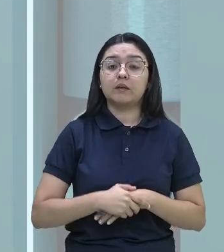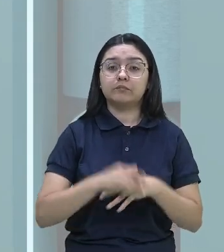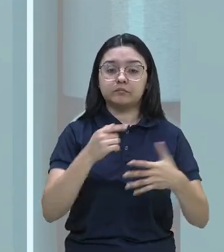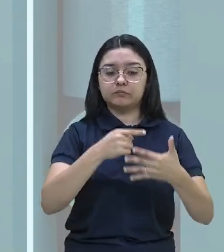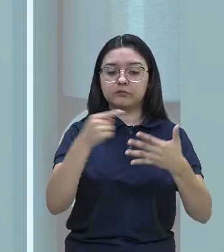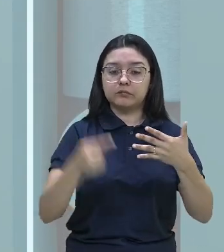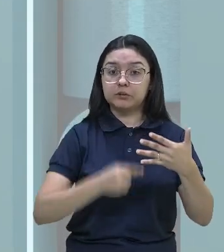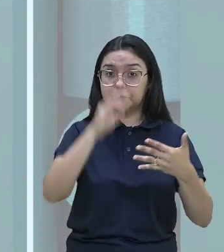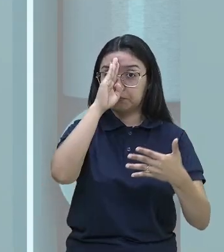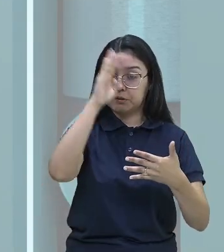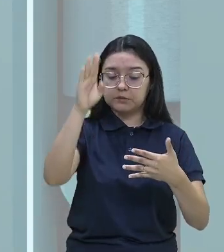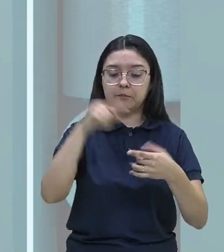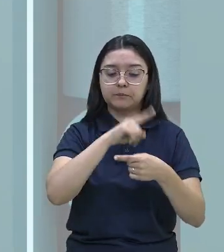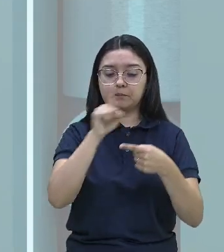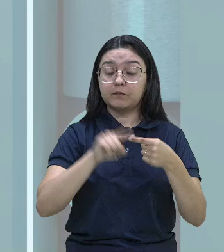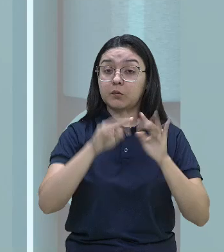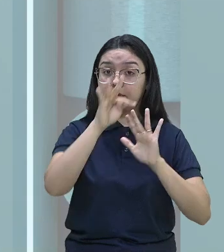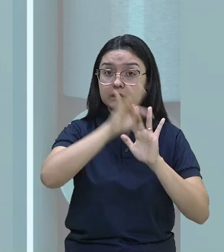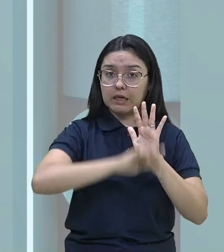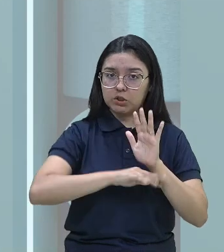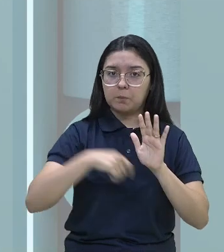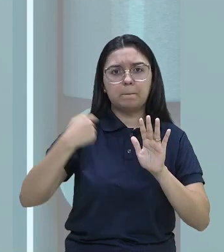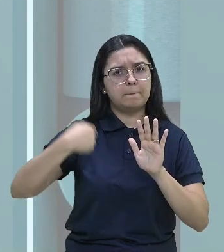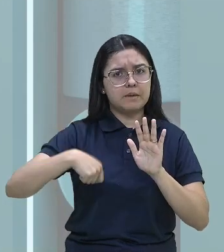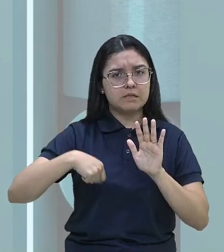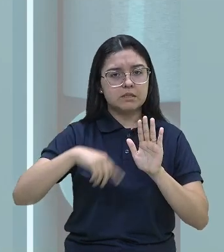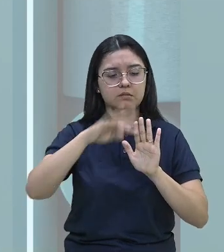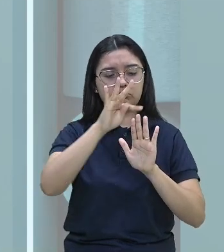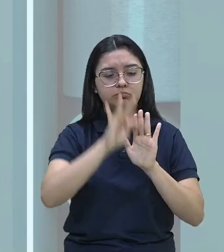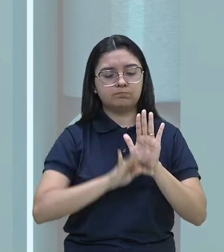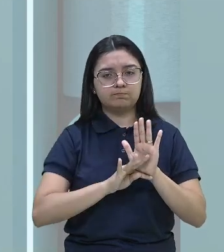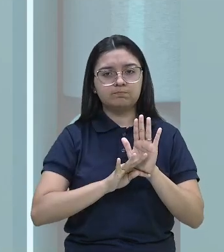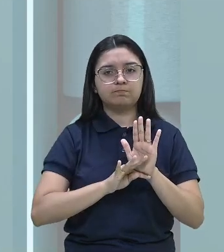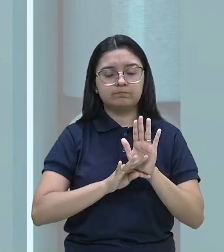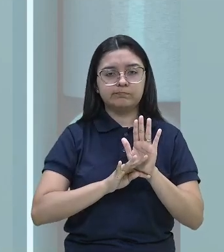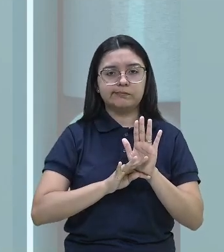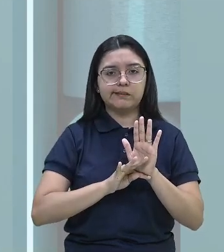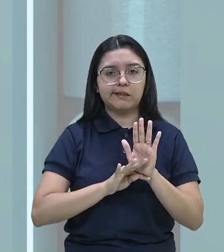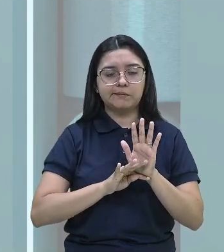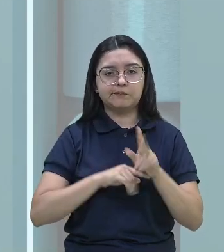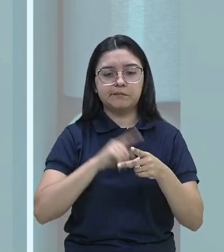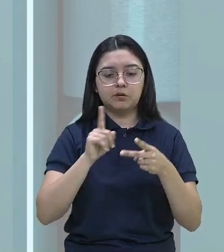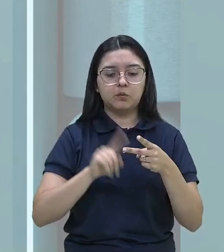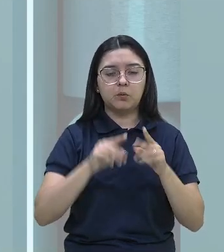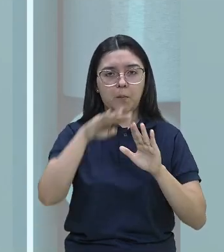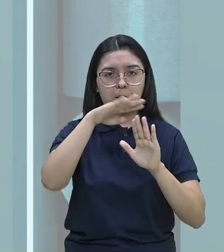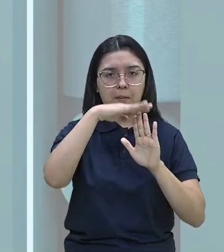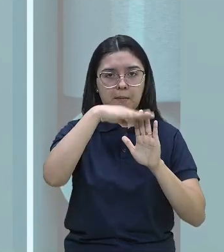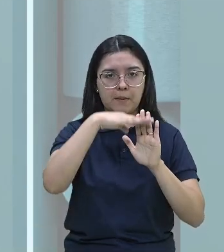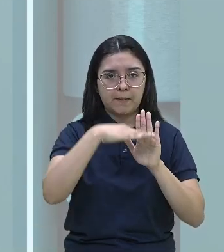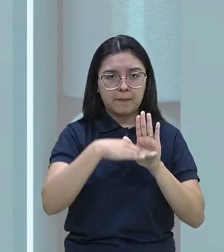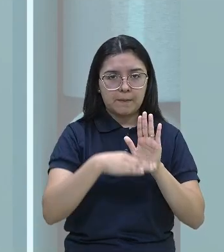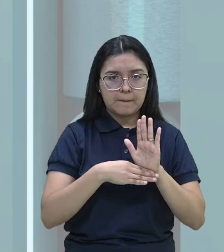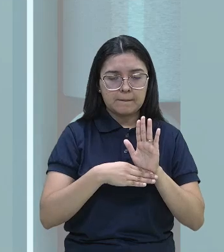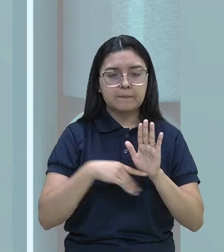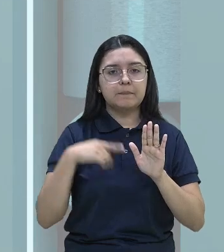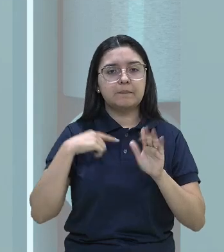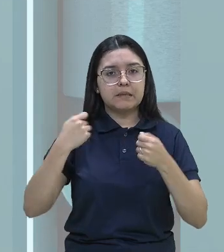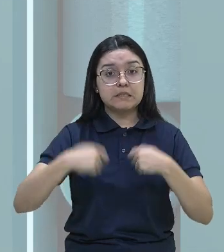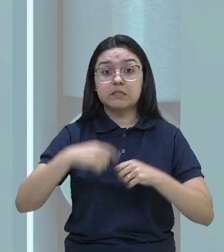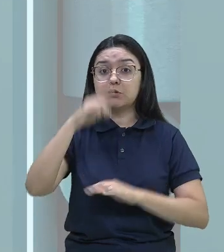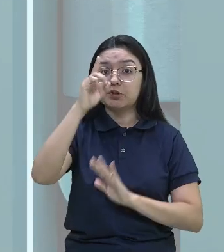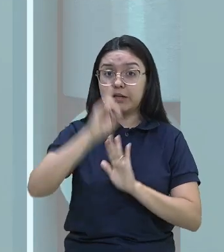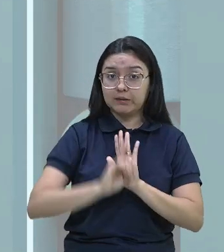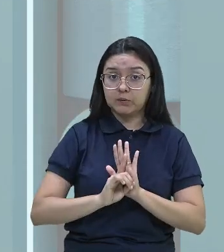principais que nós falamos, o texto, tem que ter um direcionamento, tem que ter um roteiro, tem que ter um diretor,